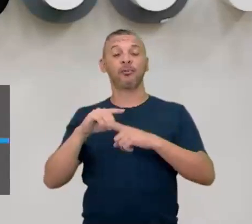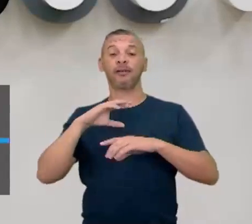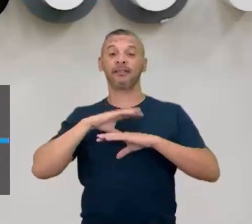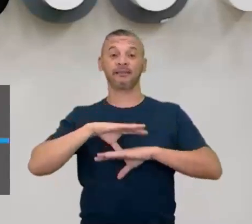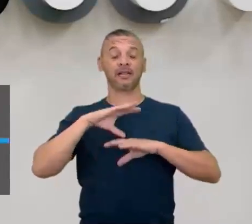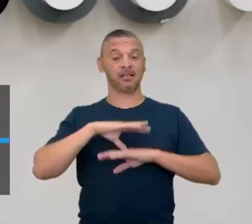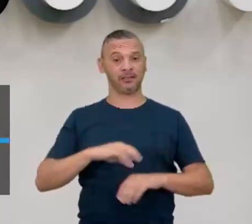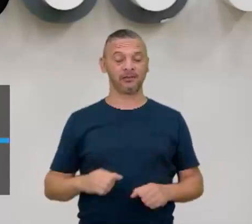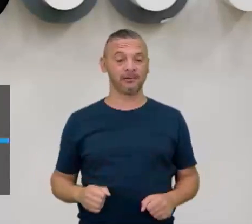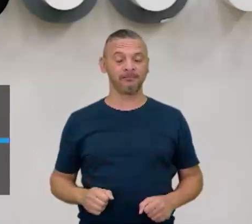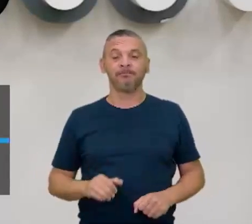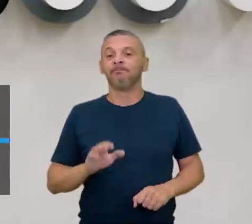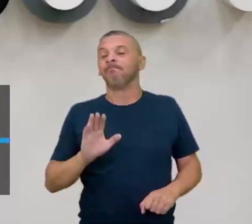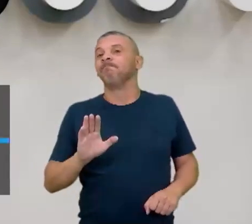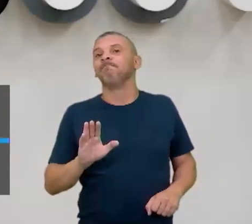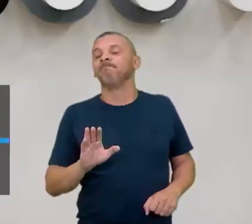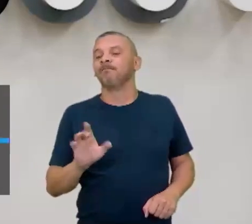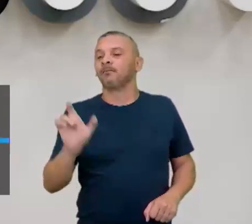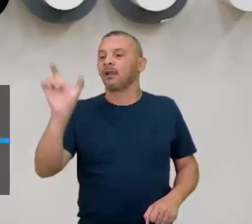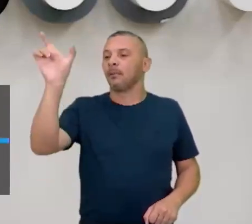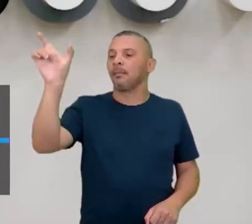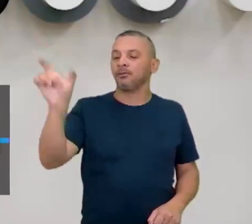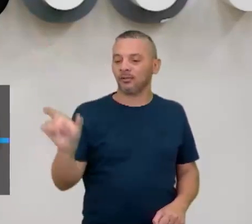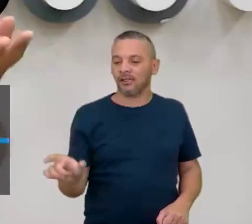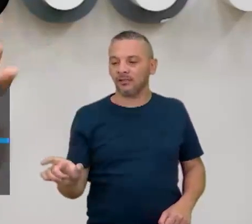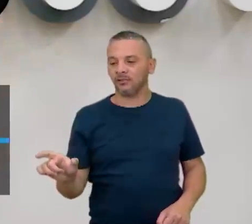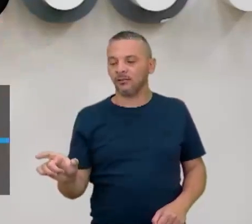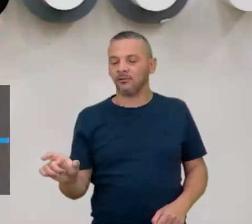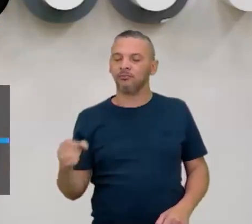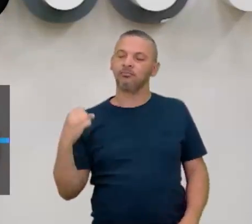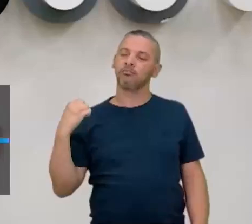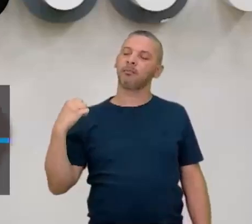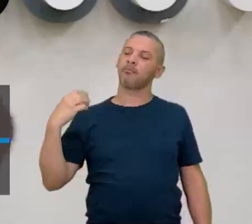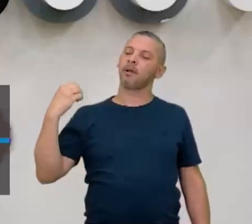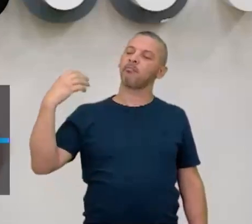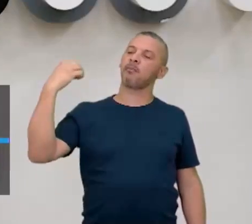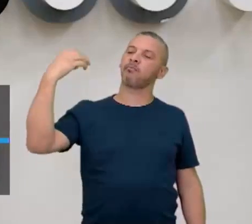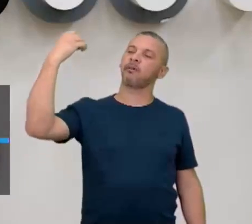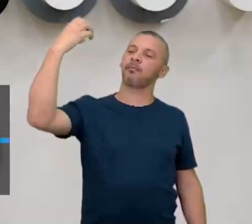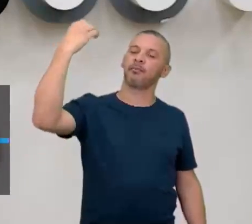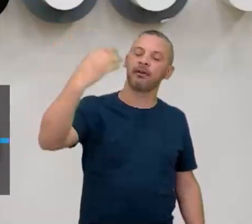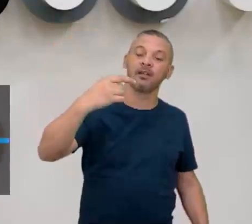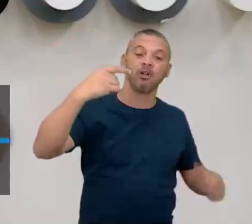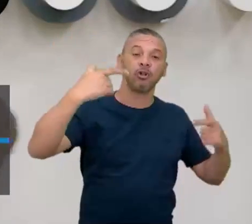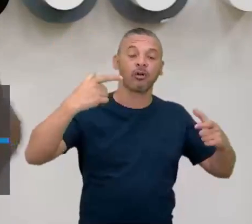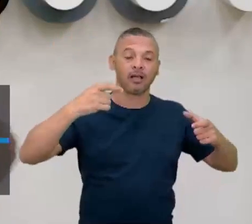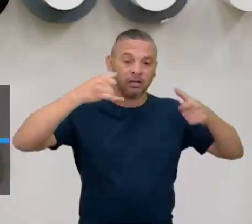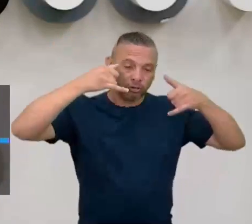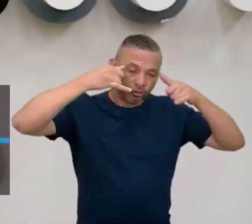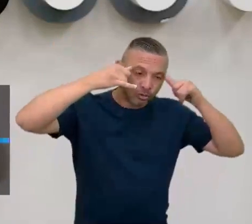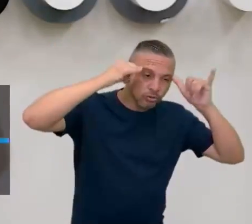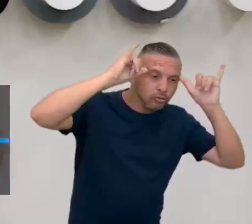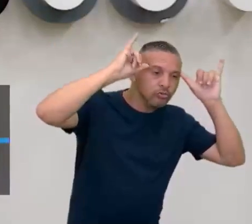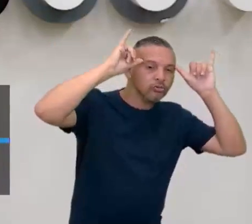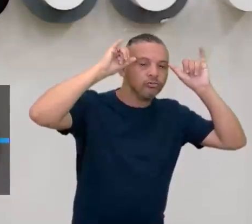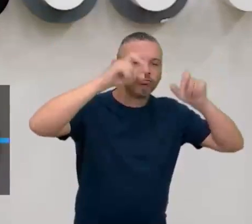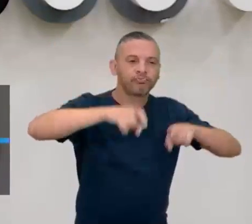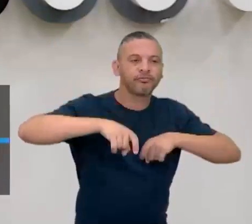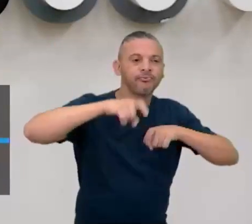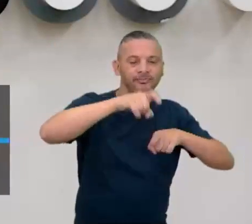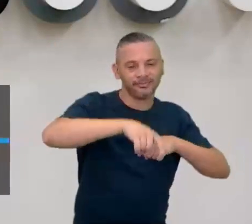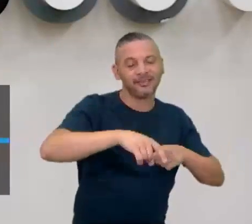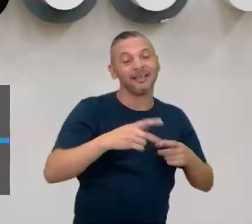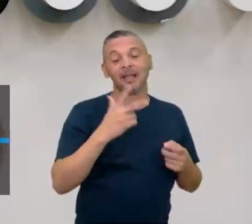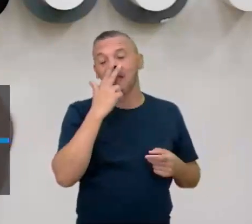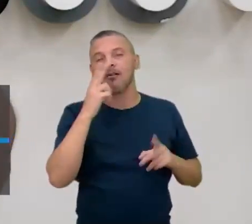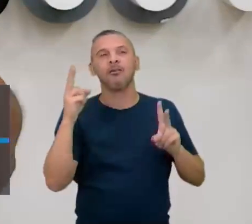Mas, por algum motivo, esse personagem viaja para um sítio. Então, talvez o barulho de animais, de vento,